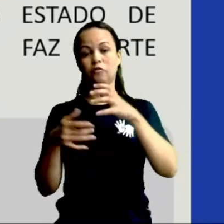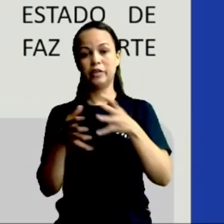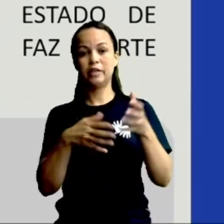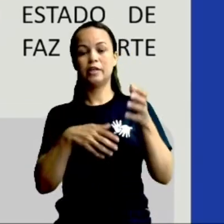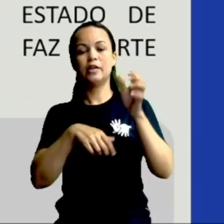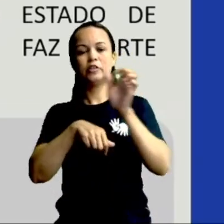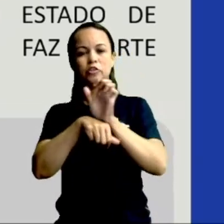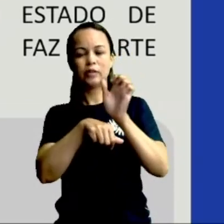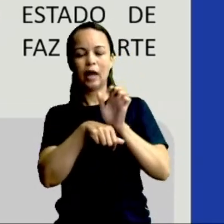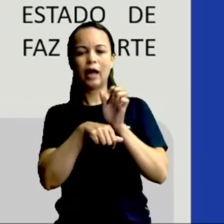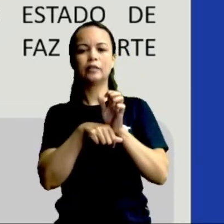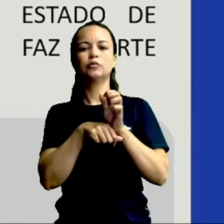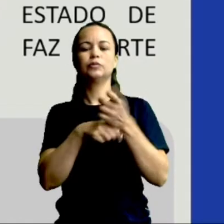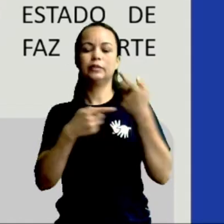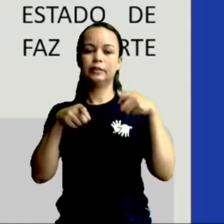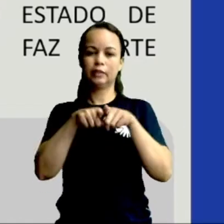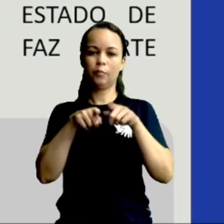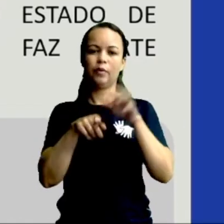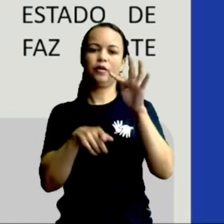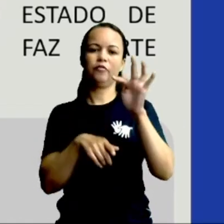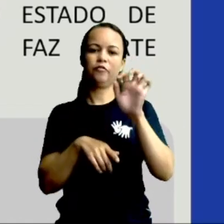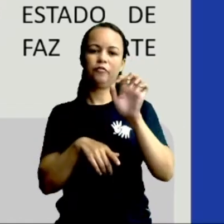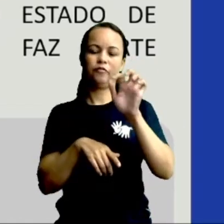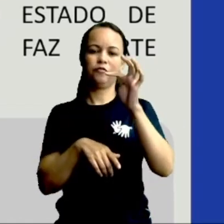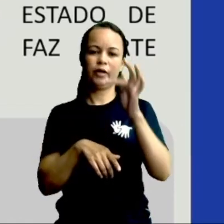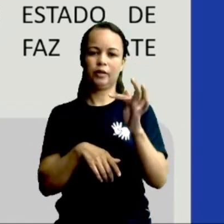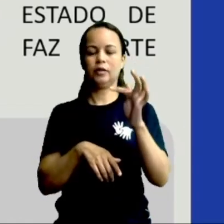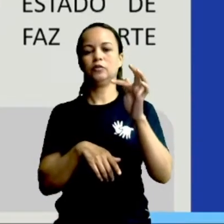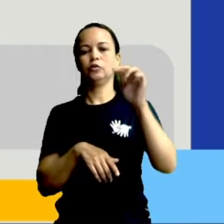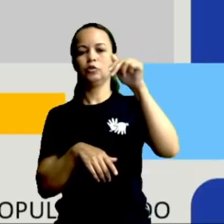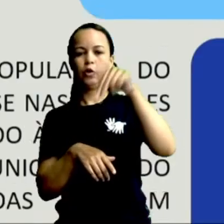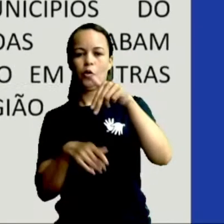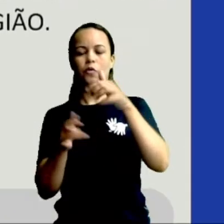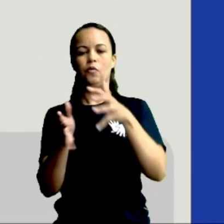de Noronha pertence ao Nordeste.